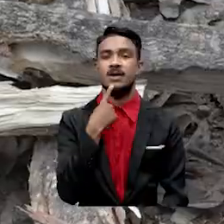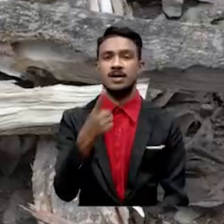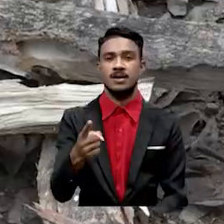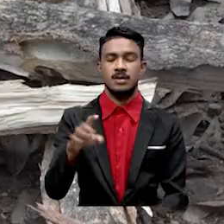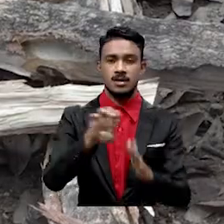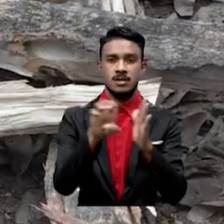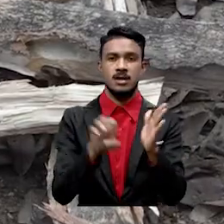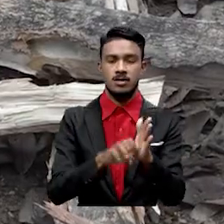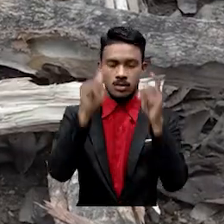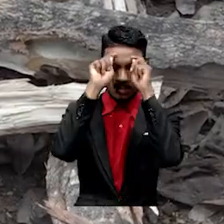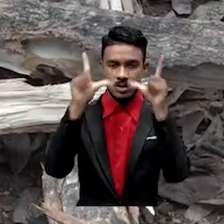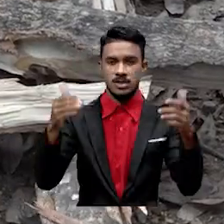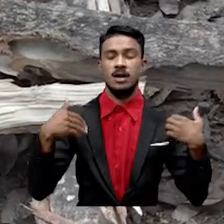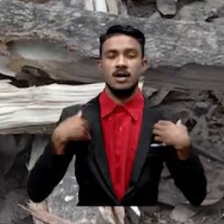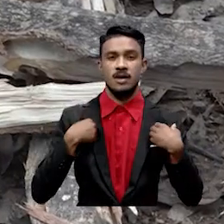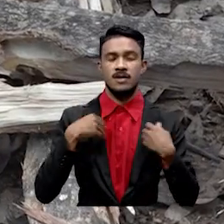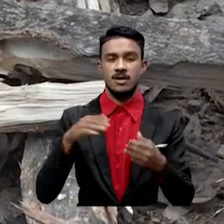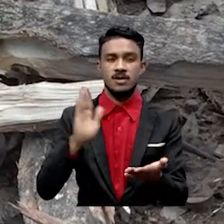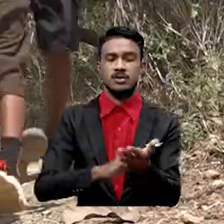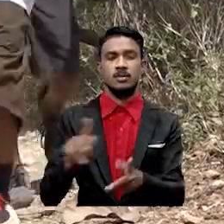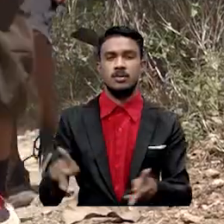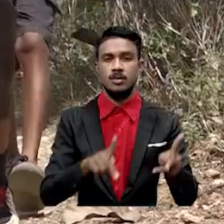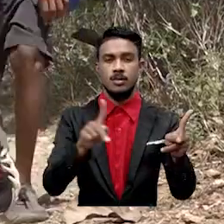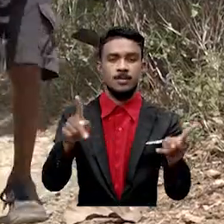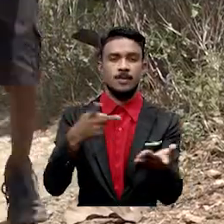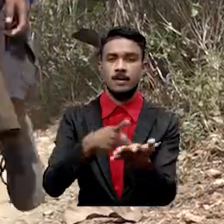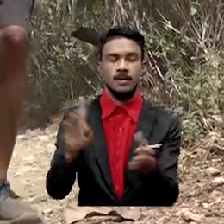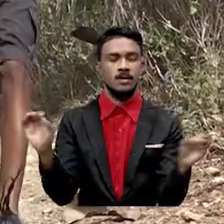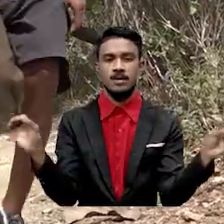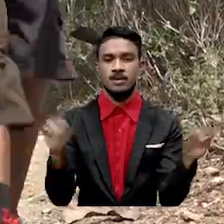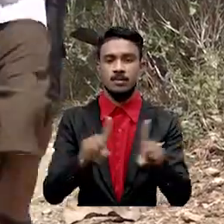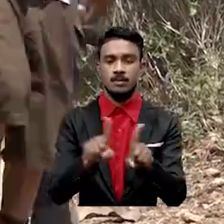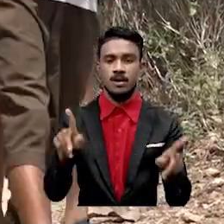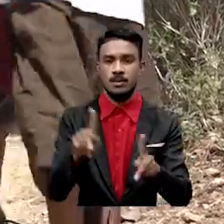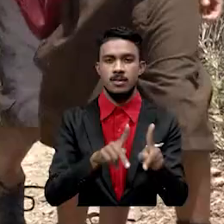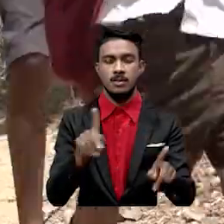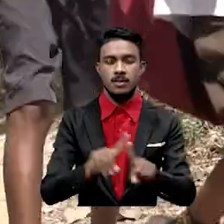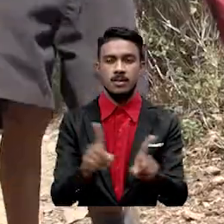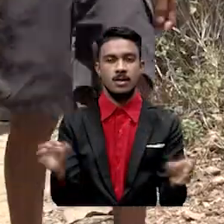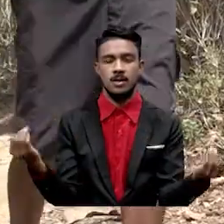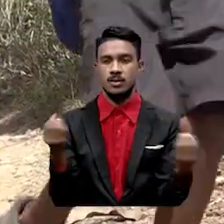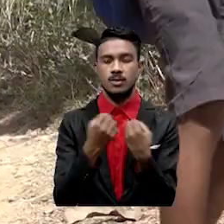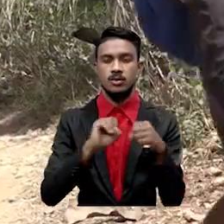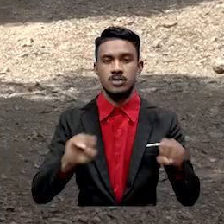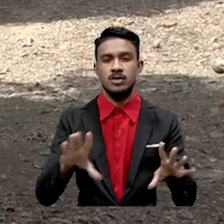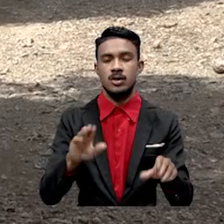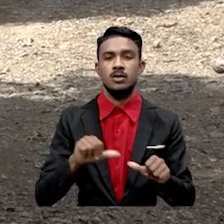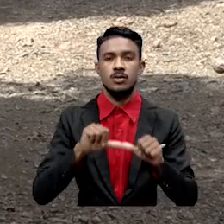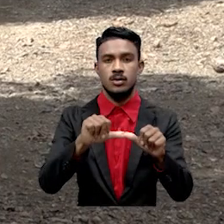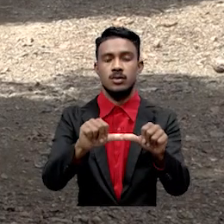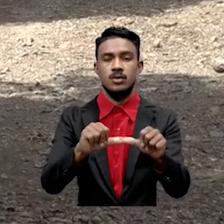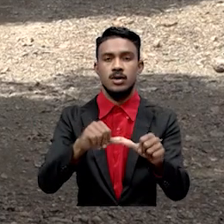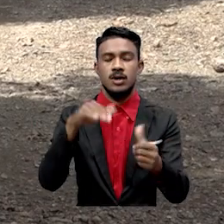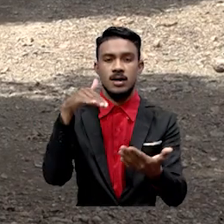e escola público, ho gratuito ba povo, mai be nia parte la bele husik nia wan sira tu continua sira ne estudo tambala